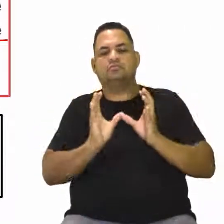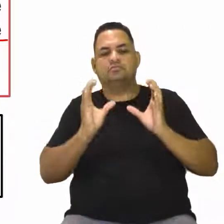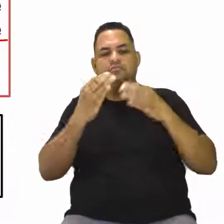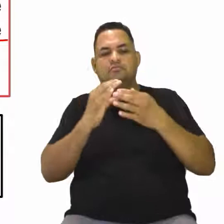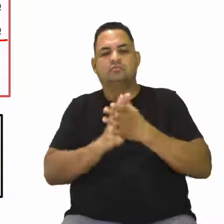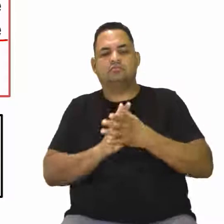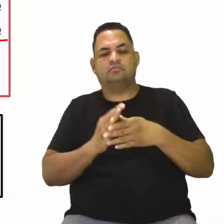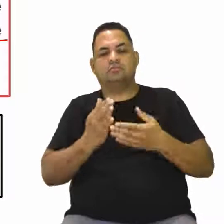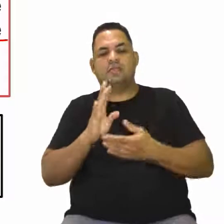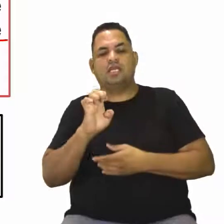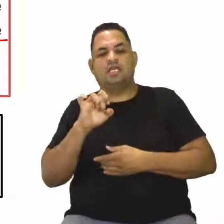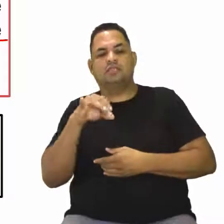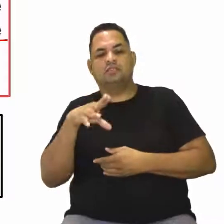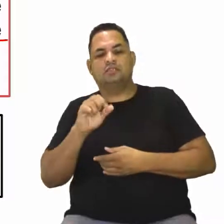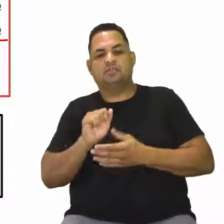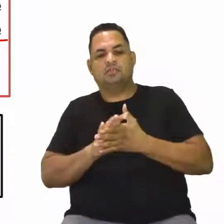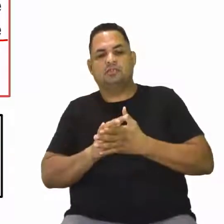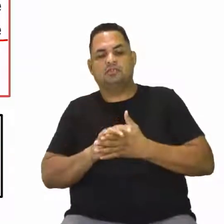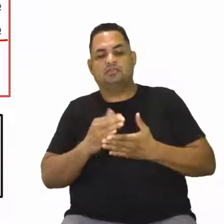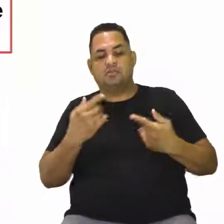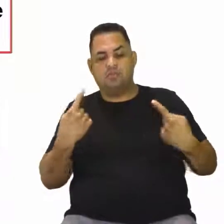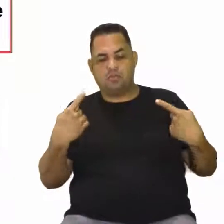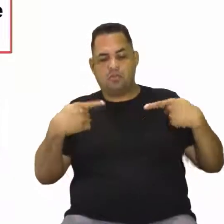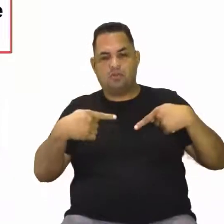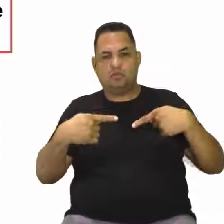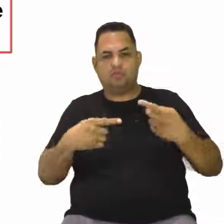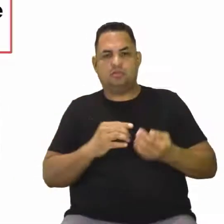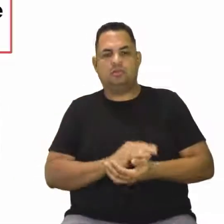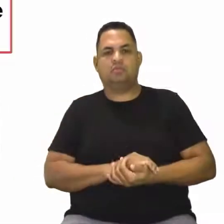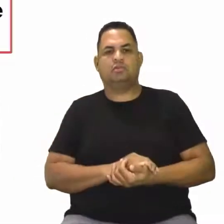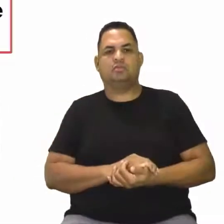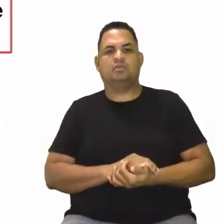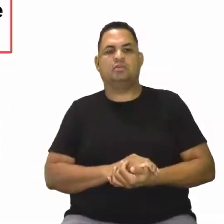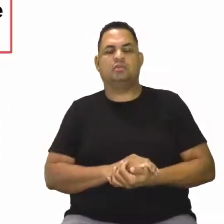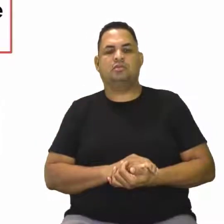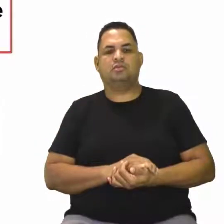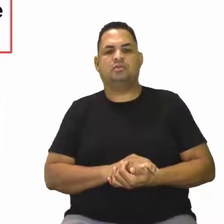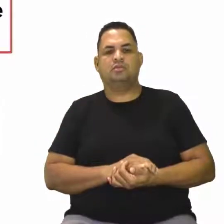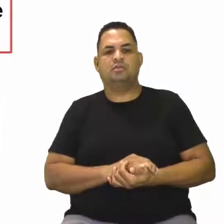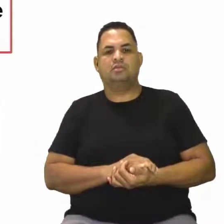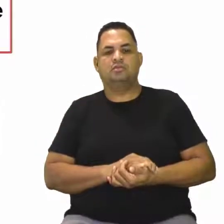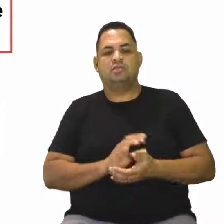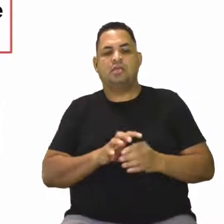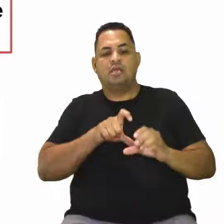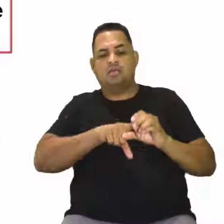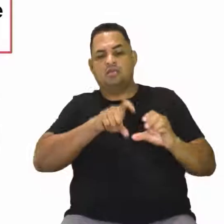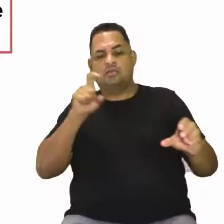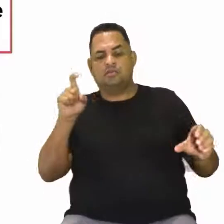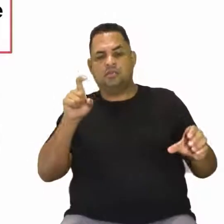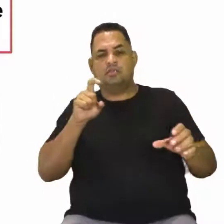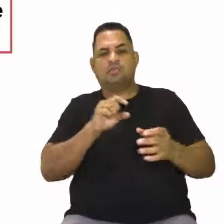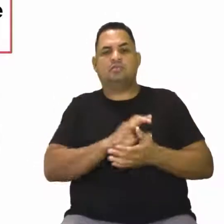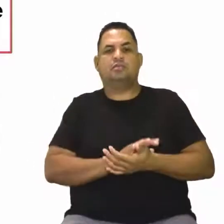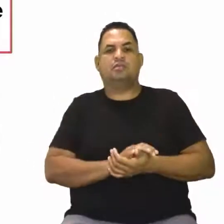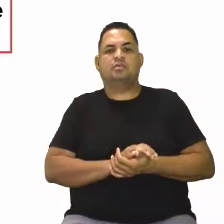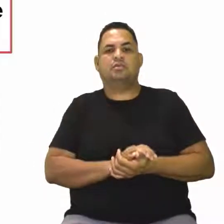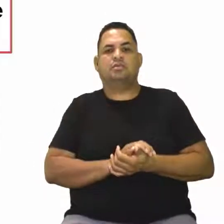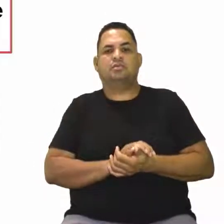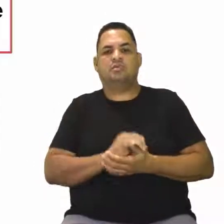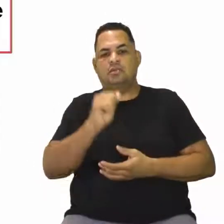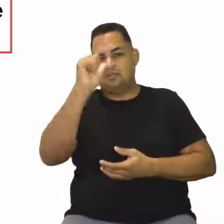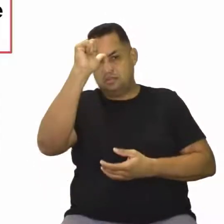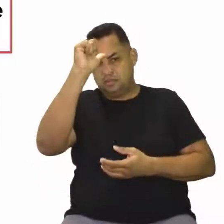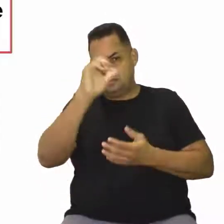grupos étnicos rivais. Show? Na independência da Índia, a partir do